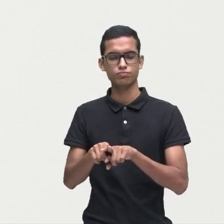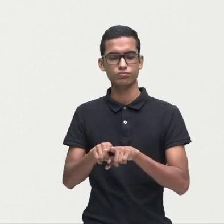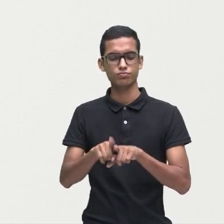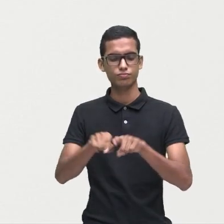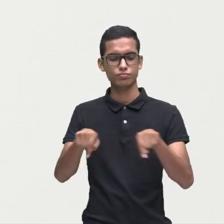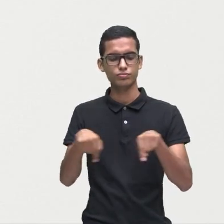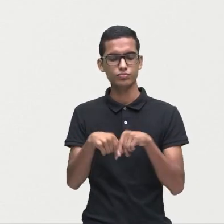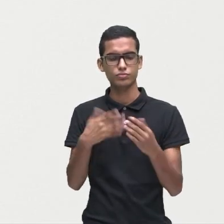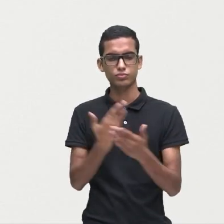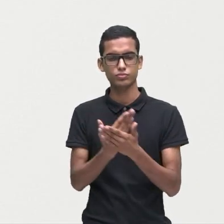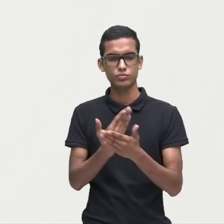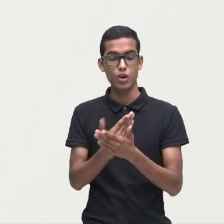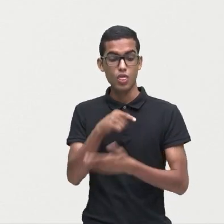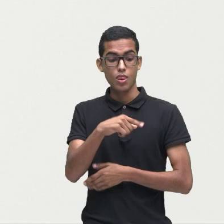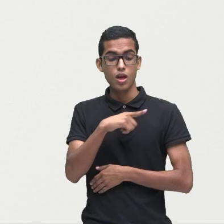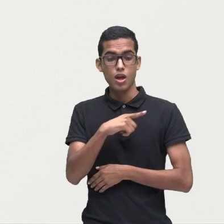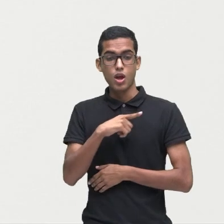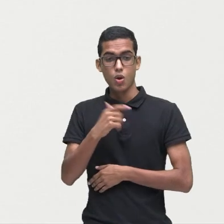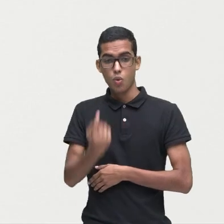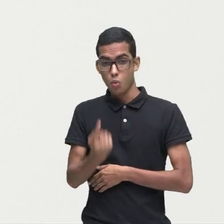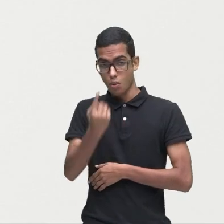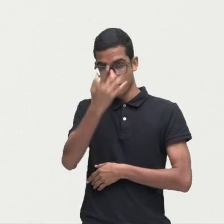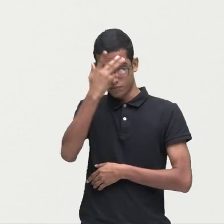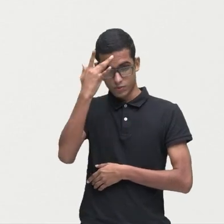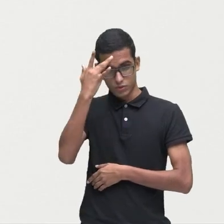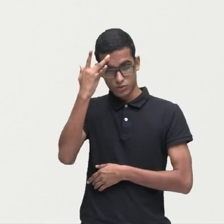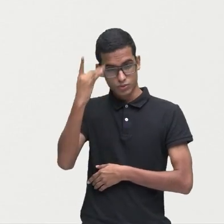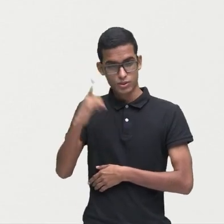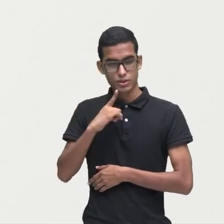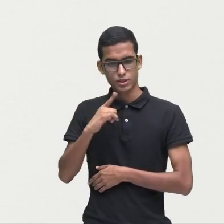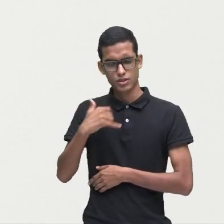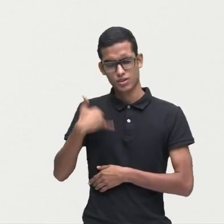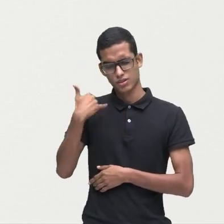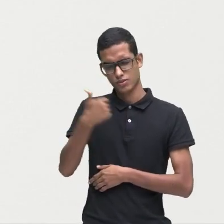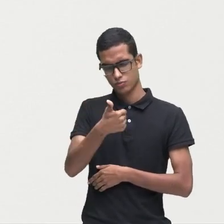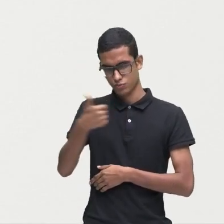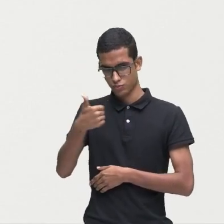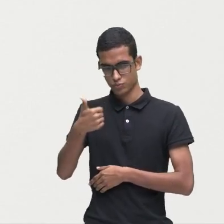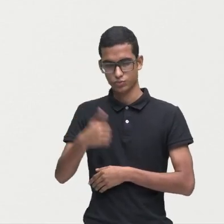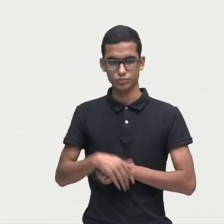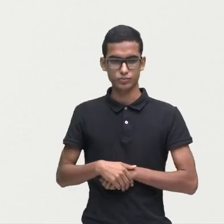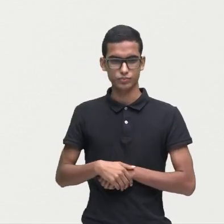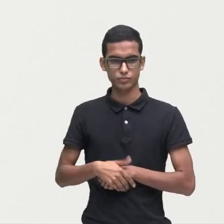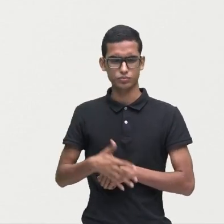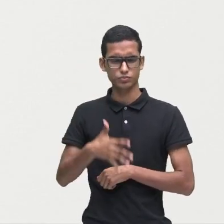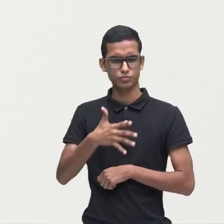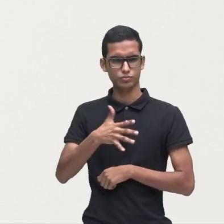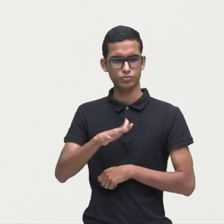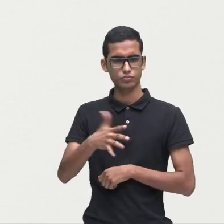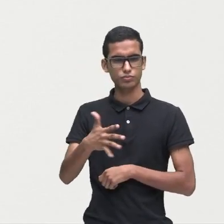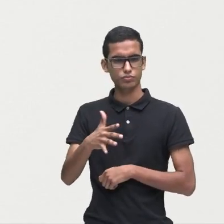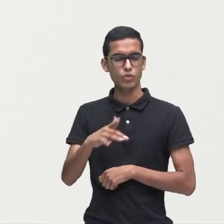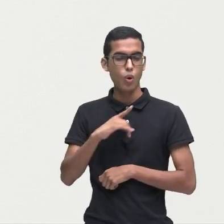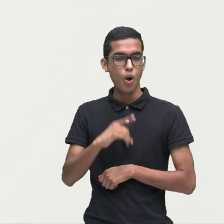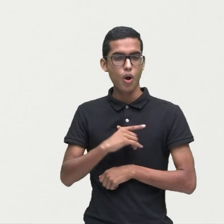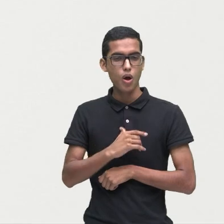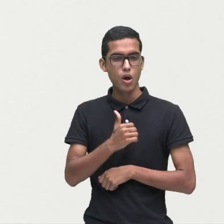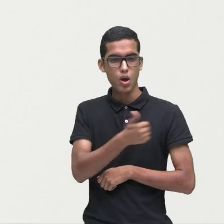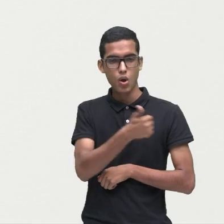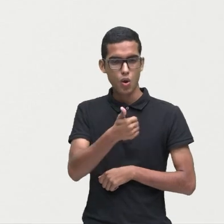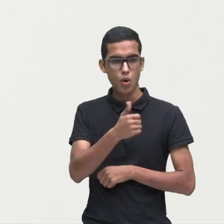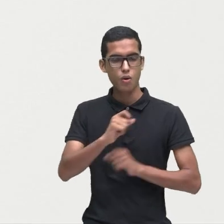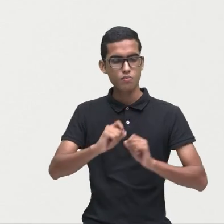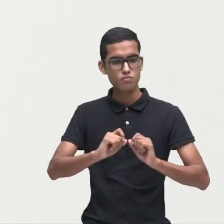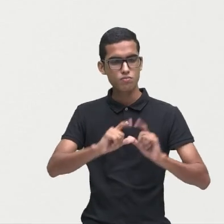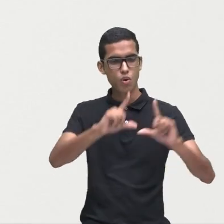tem 11 anos. Então a média aqui nesta sala é a menor faixa etária de 11 e